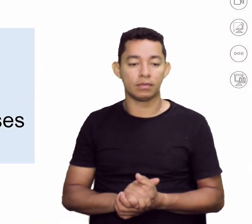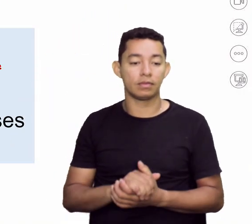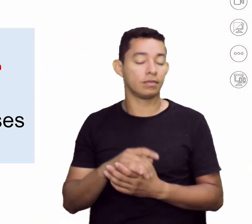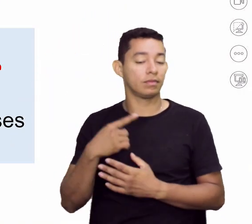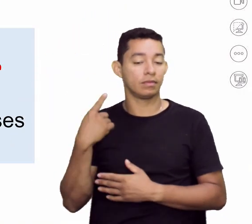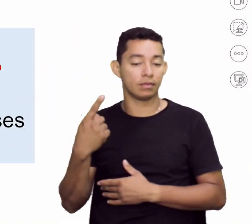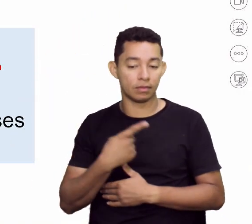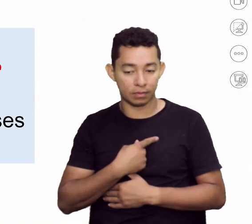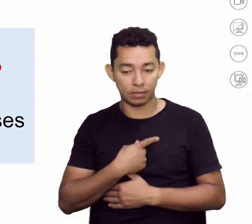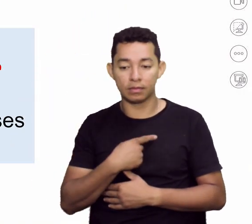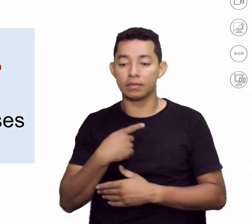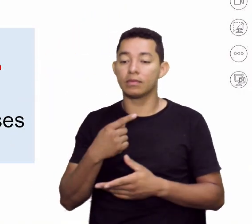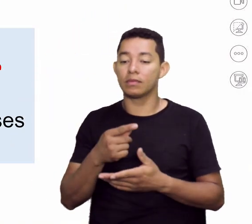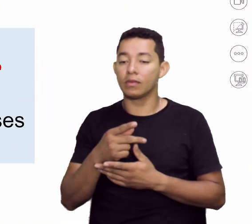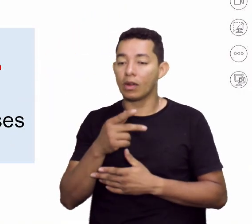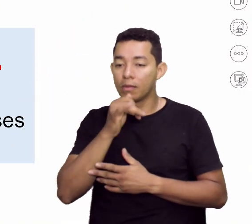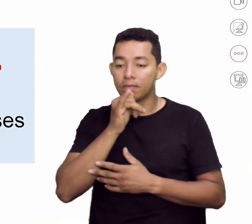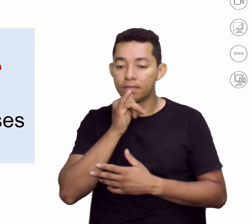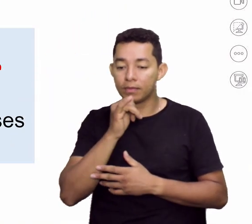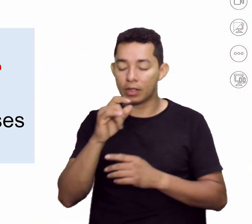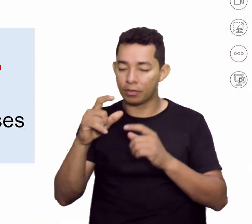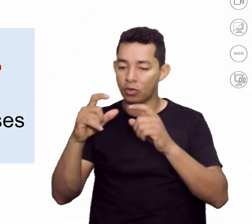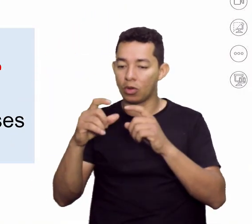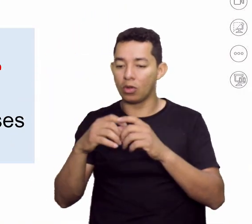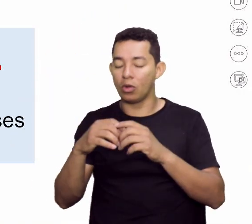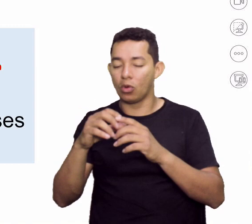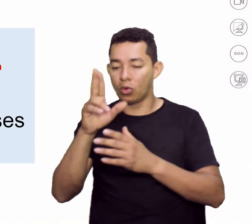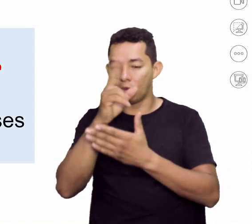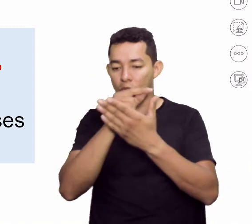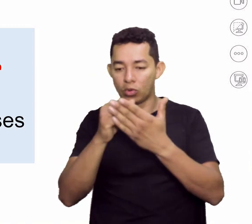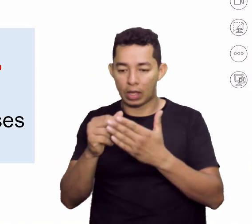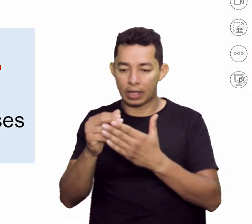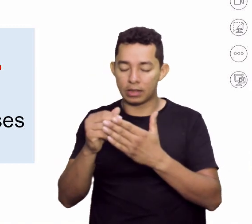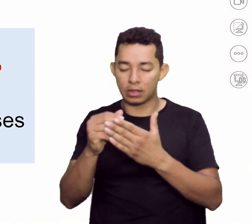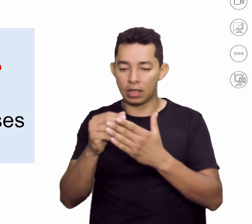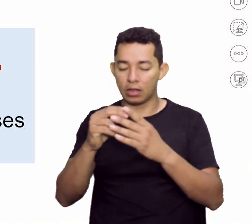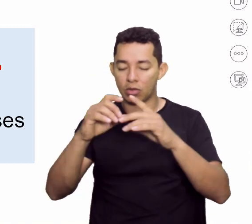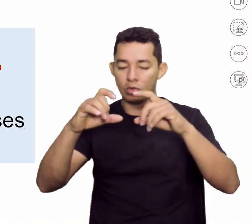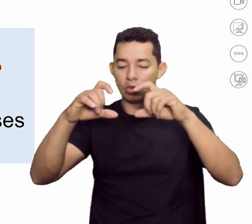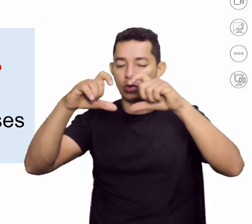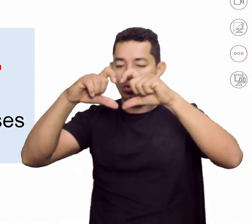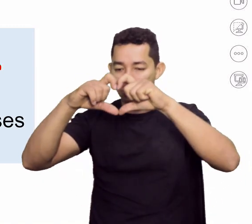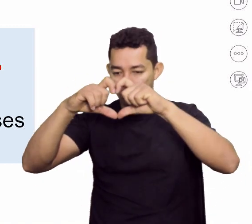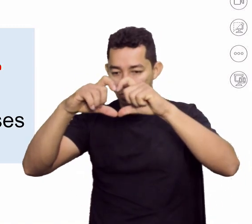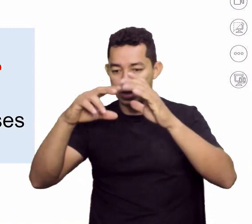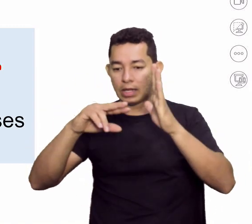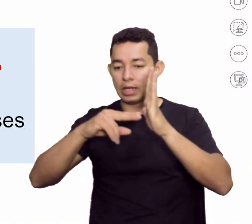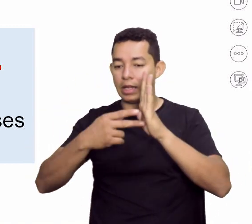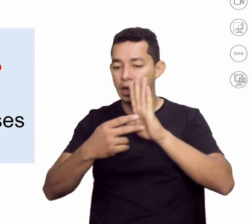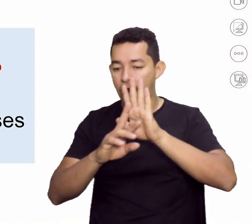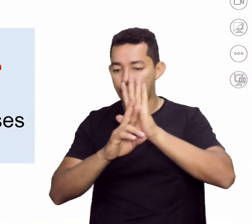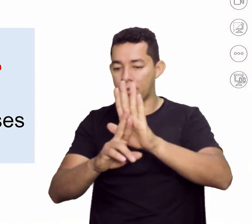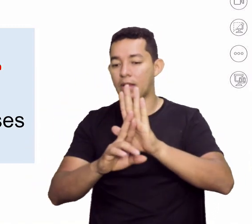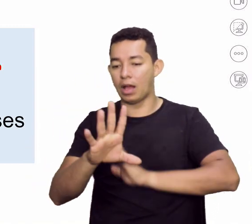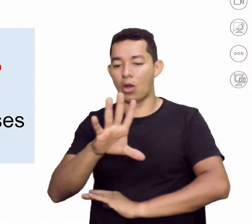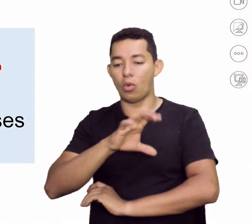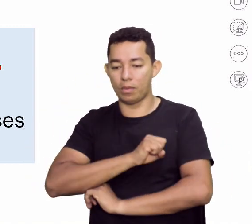o desenho de um coração pode representar o amor. Viu aí? Não é